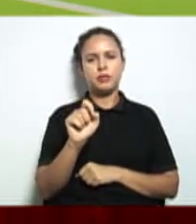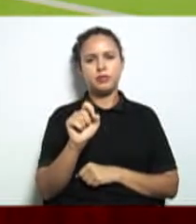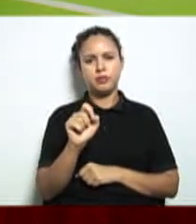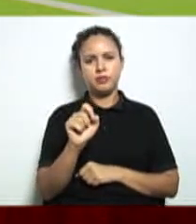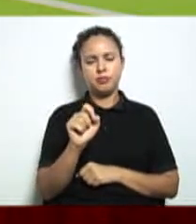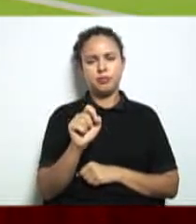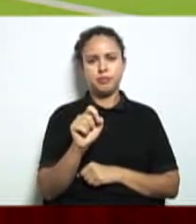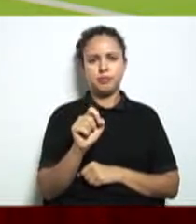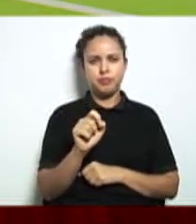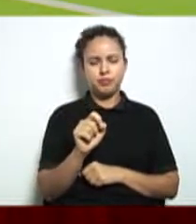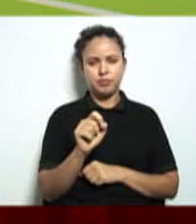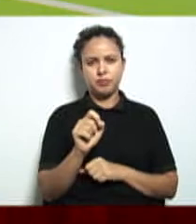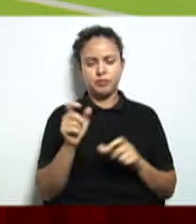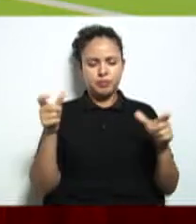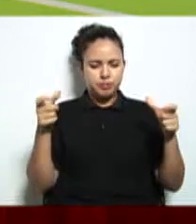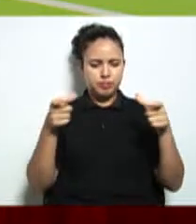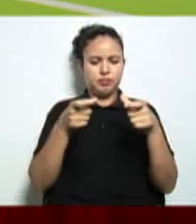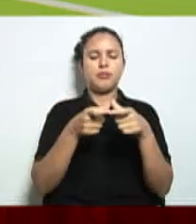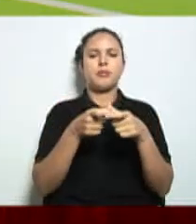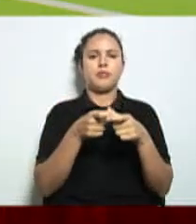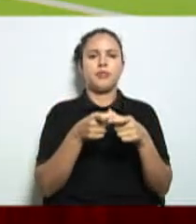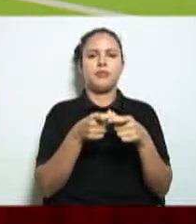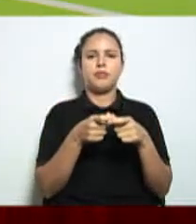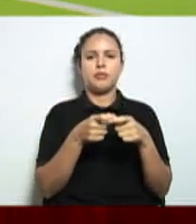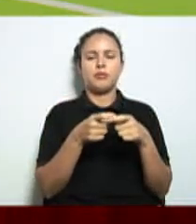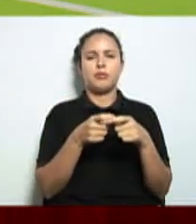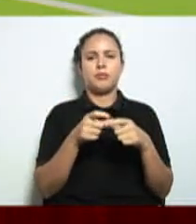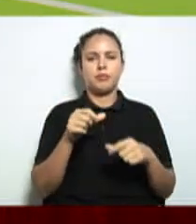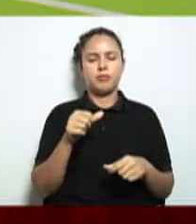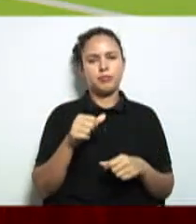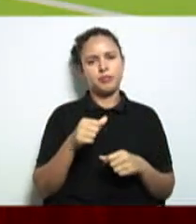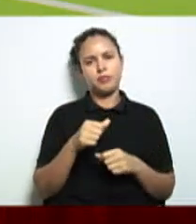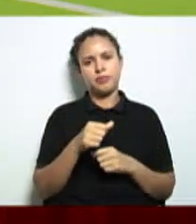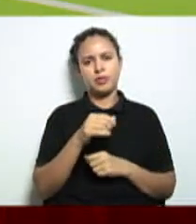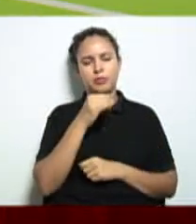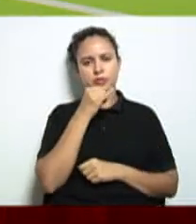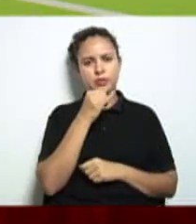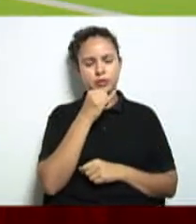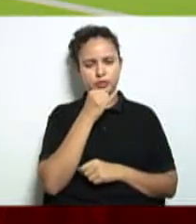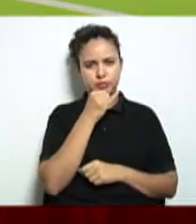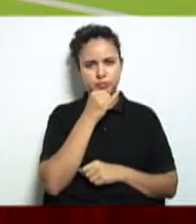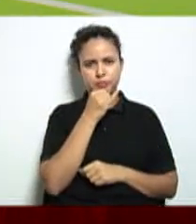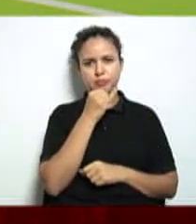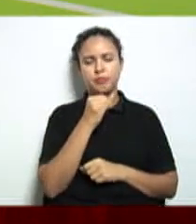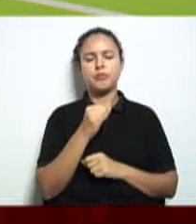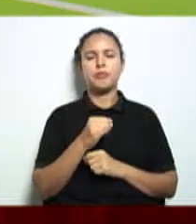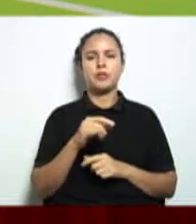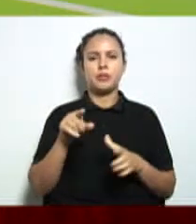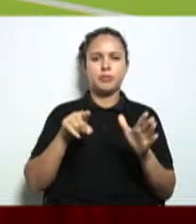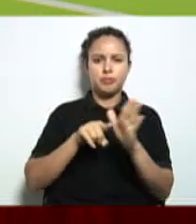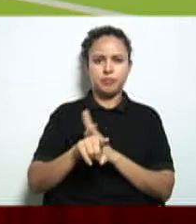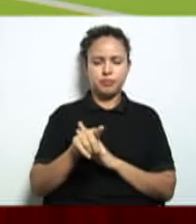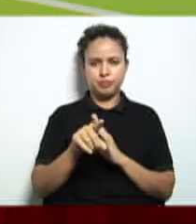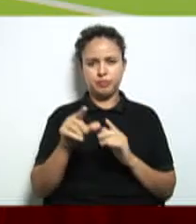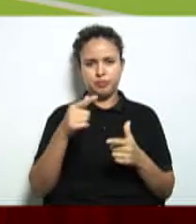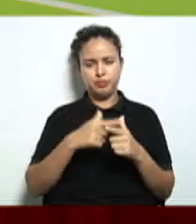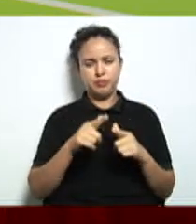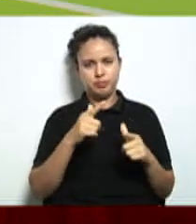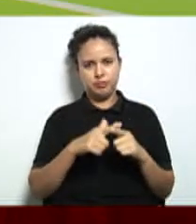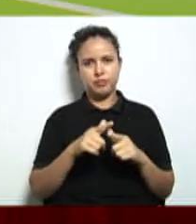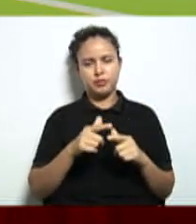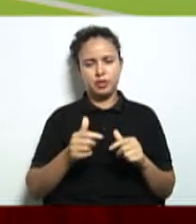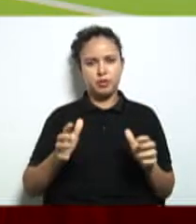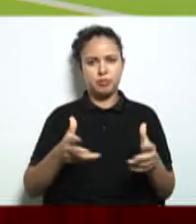menos abrangente possível, o mais limitado. Então, quanto mais afinada é a pergunta do problema, mais a sua